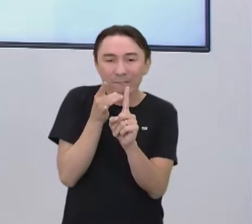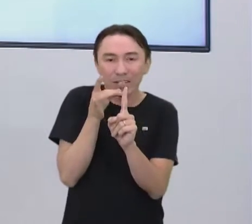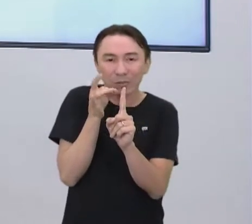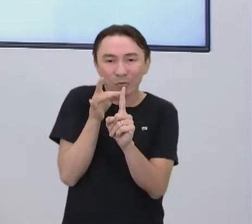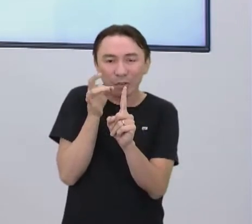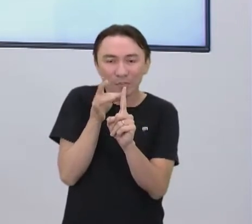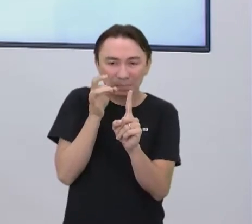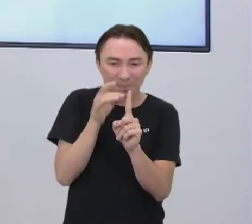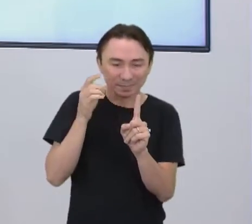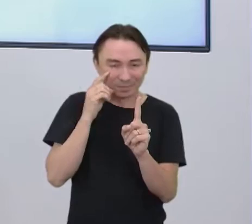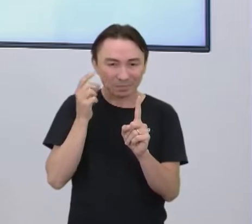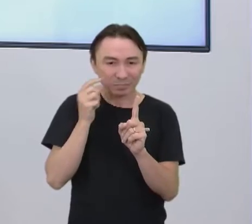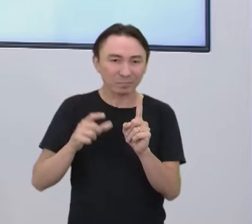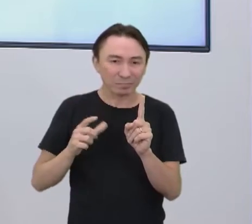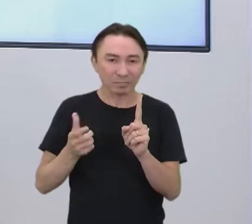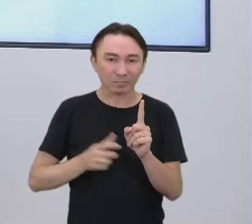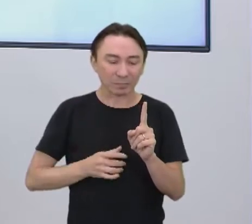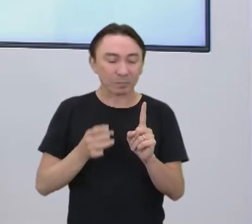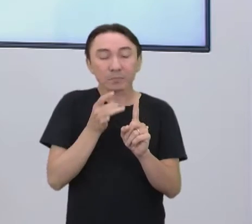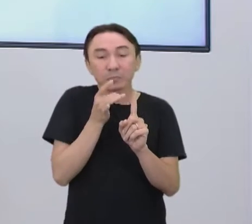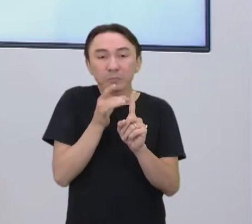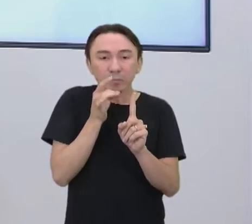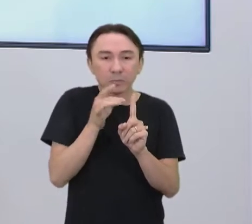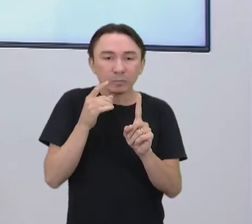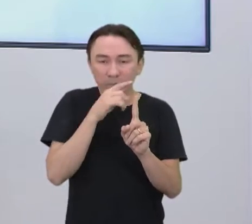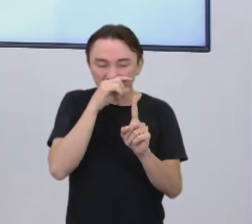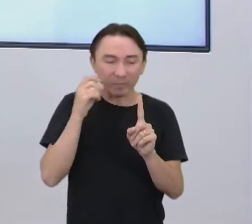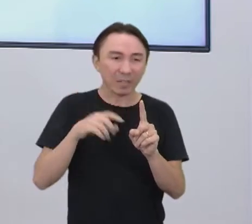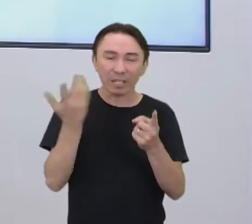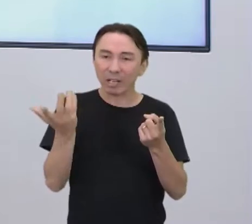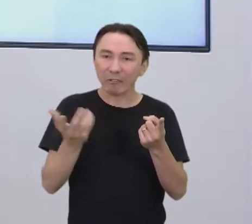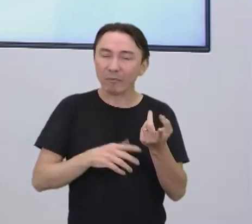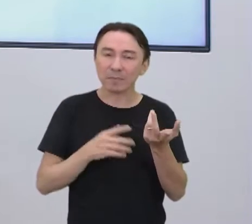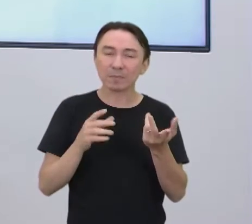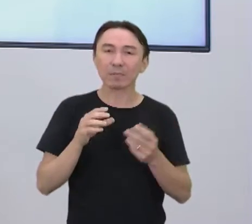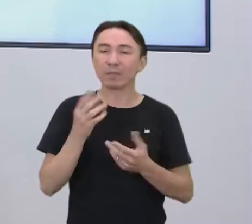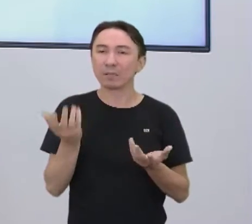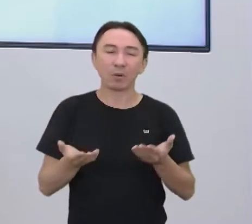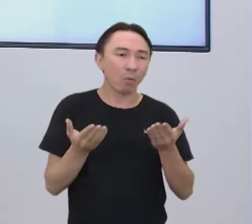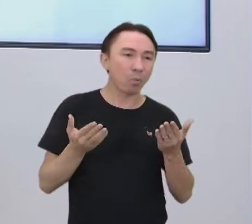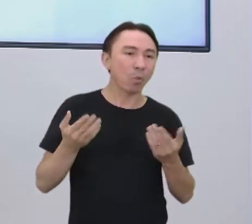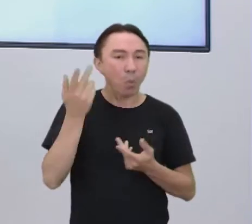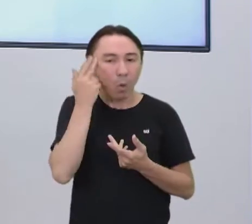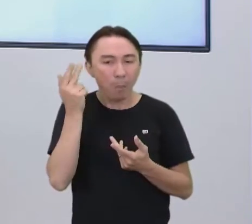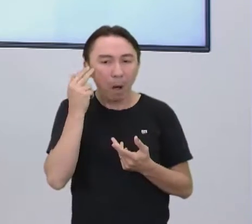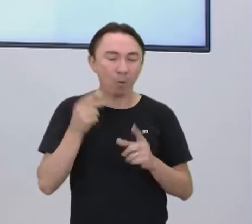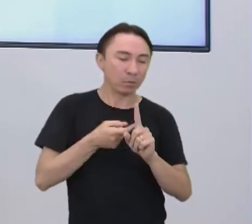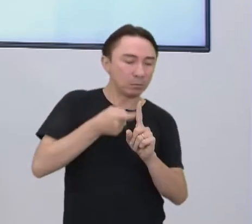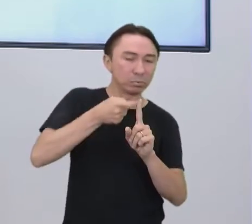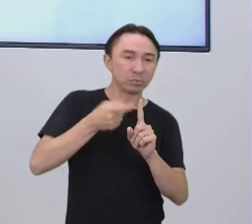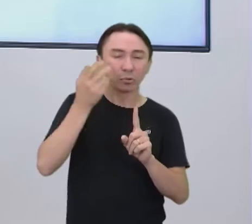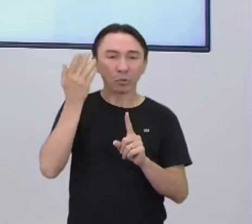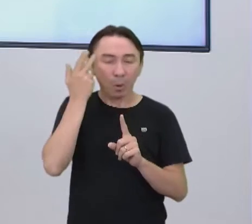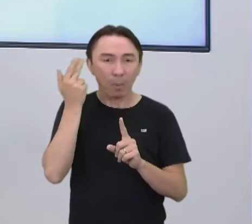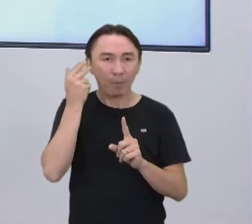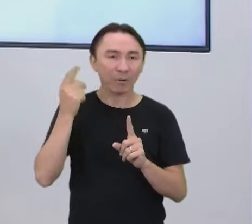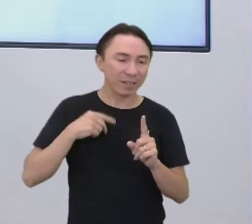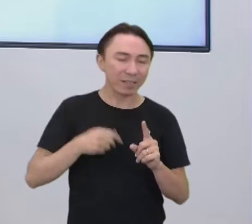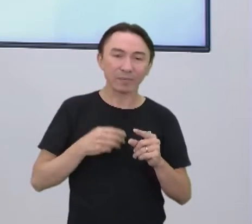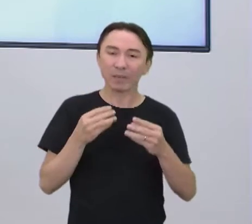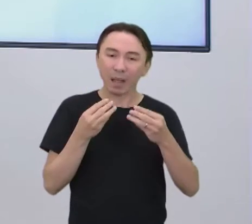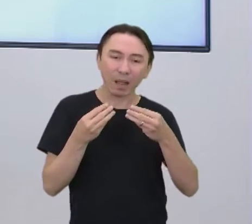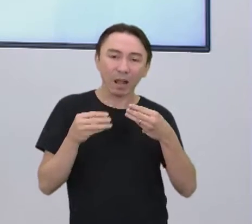em temperatura ambiente, ele é líquido. Ele é um metal que ele fica líquido em temperatura ambiente. Com o aumento da temperatura e tudo mais,